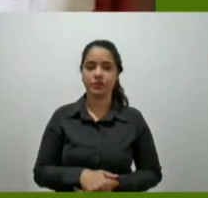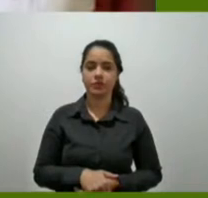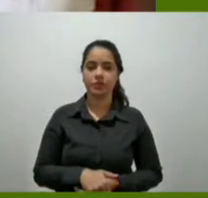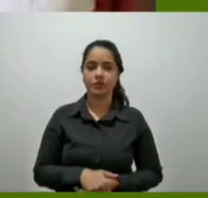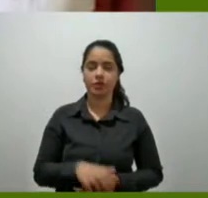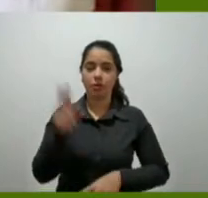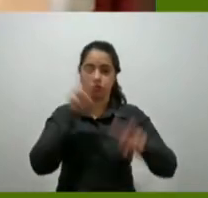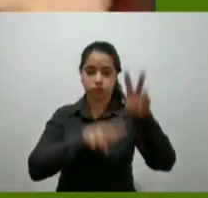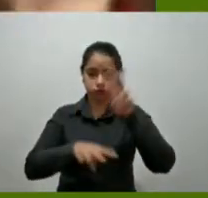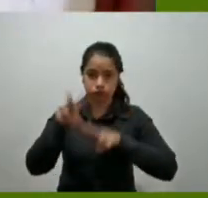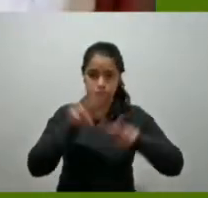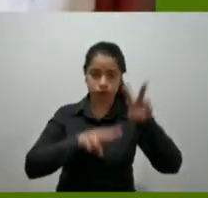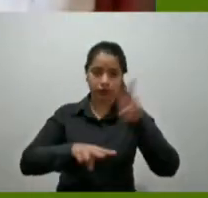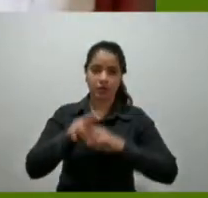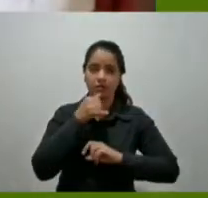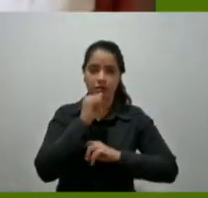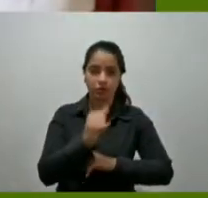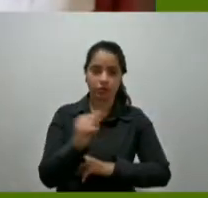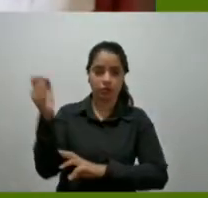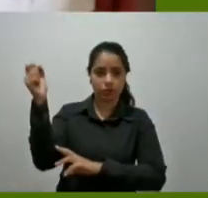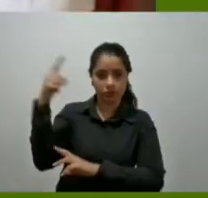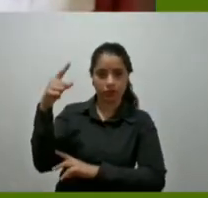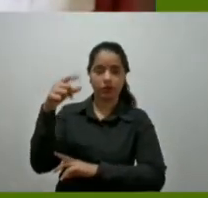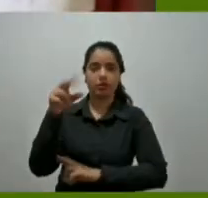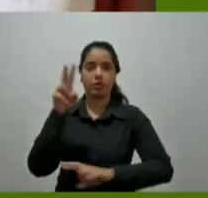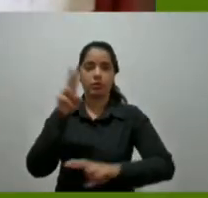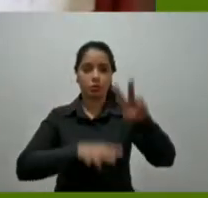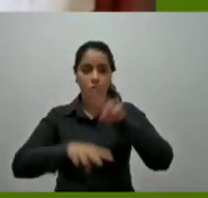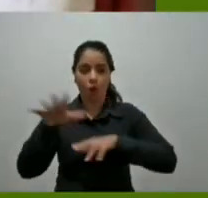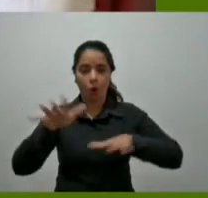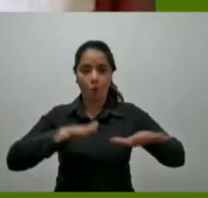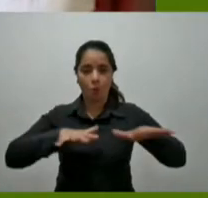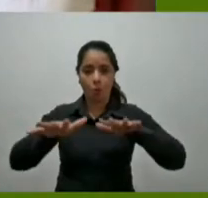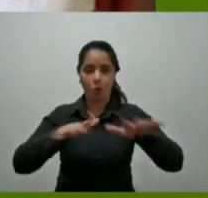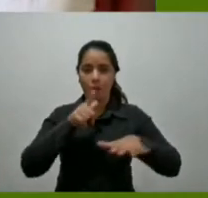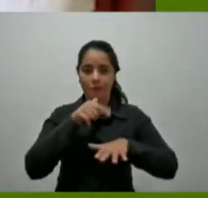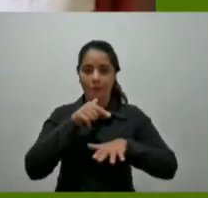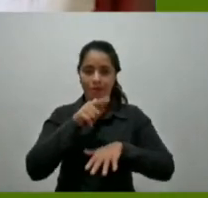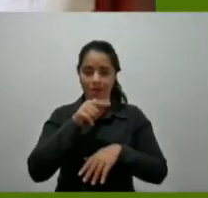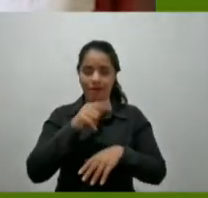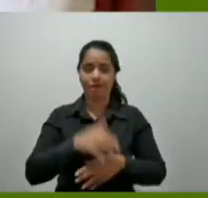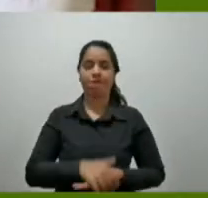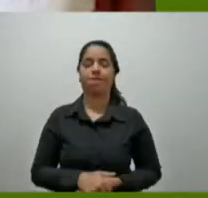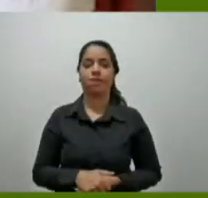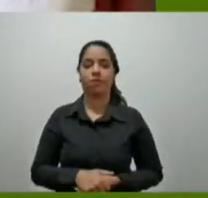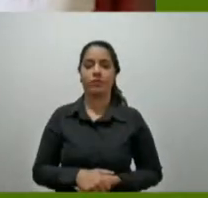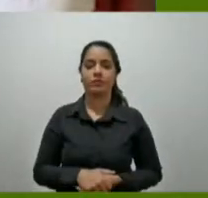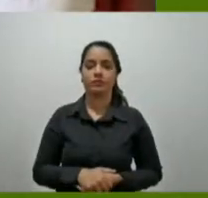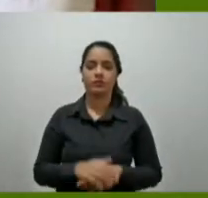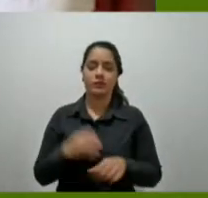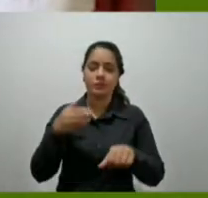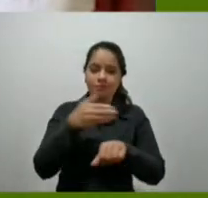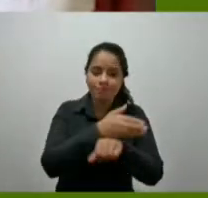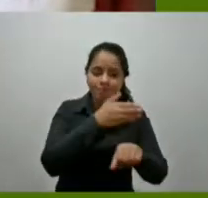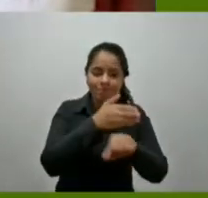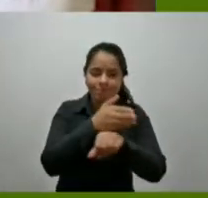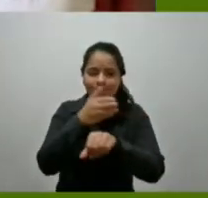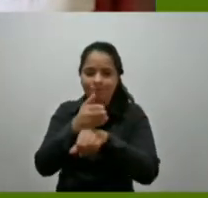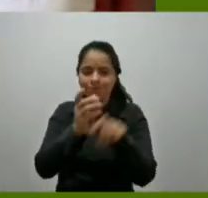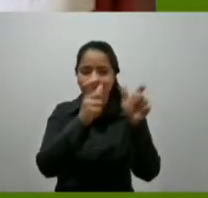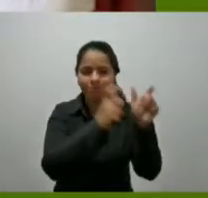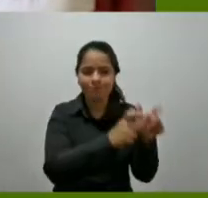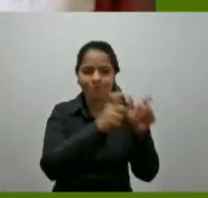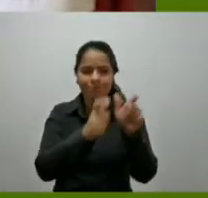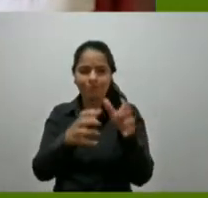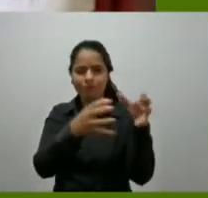seja energia do movimento das águas do rio, mas que a gente possa introduzir em cada uma dessas comunidades um núcleo de produção